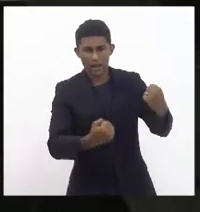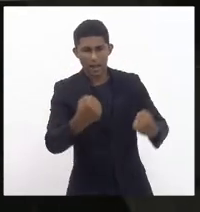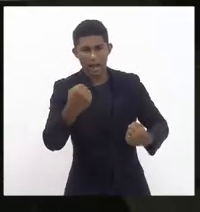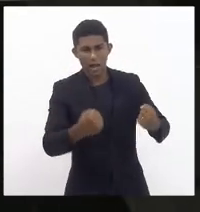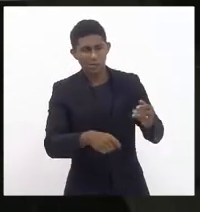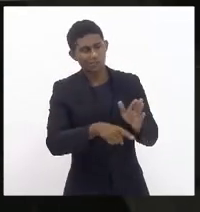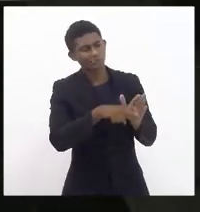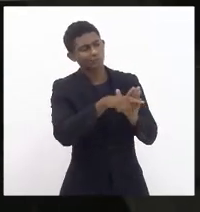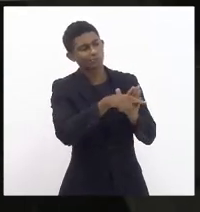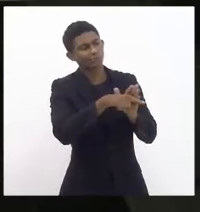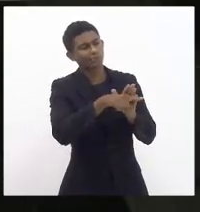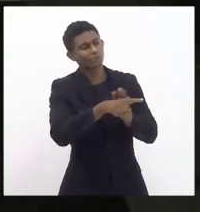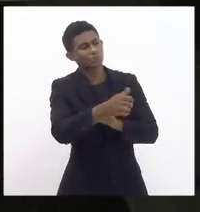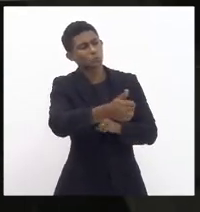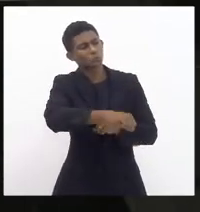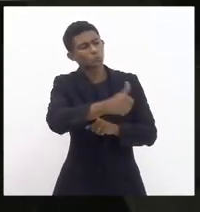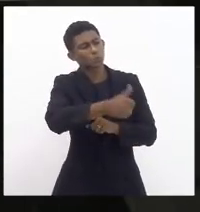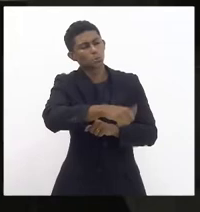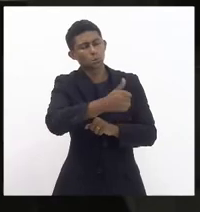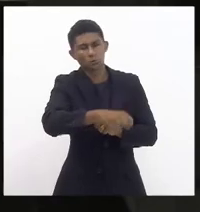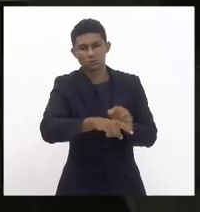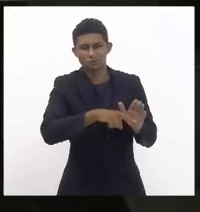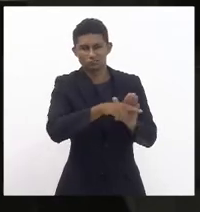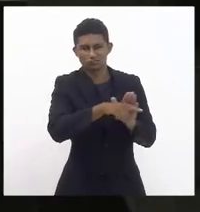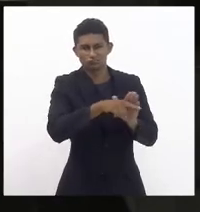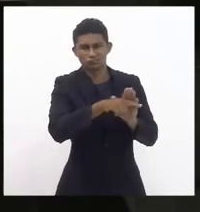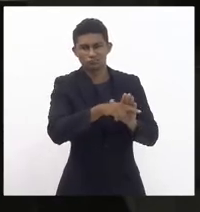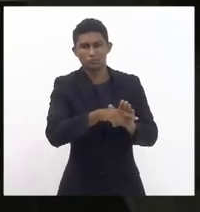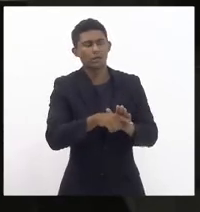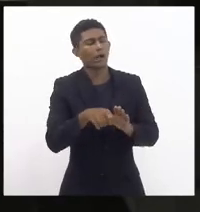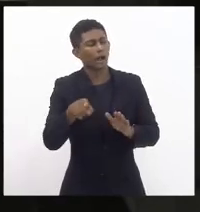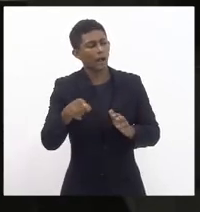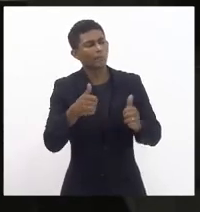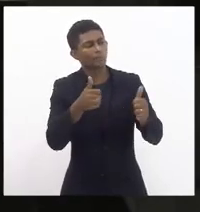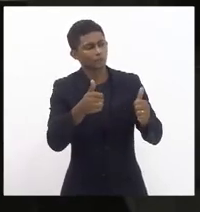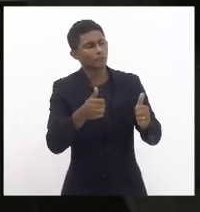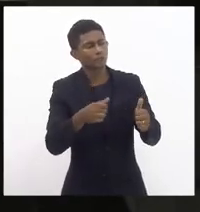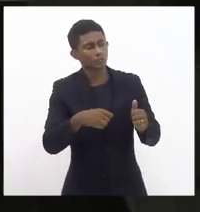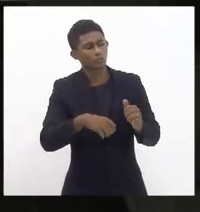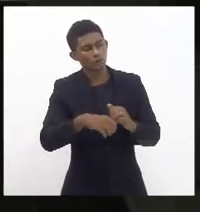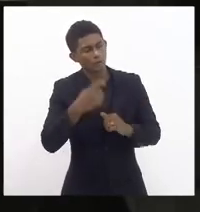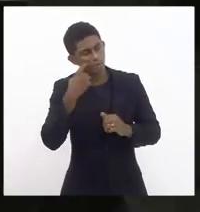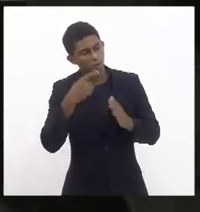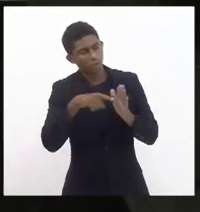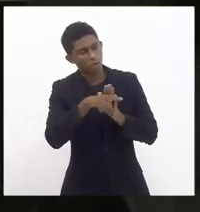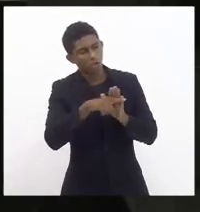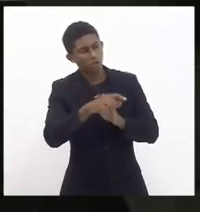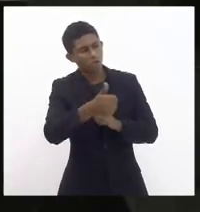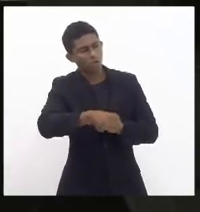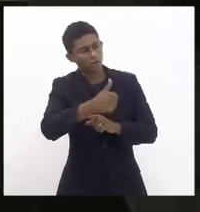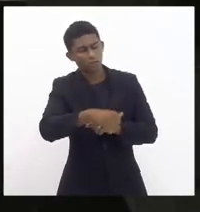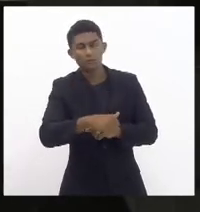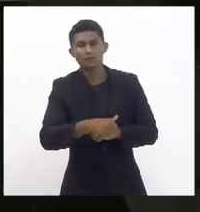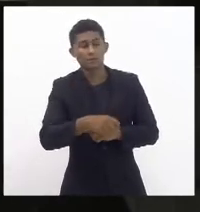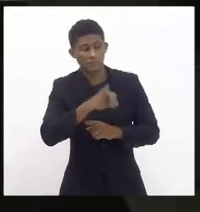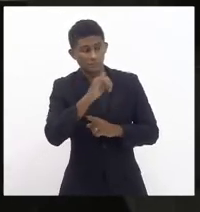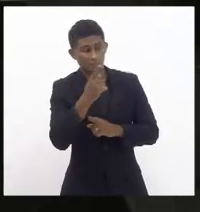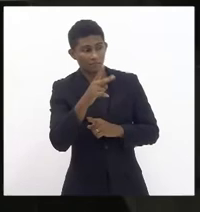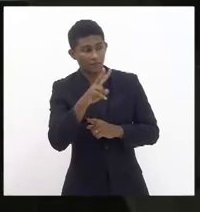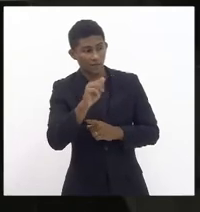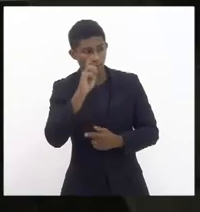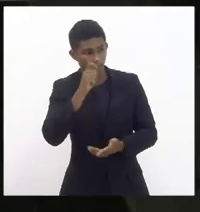veiculá-las ó fosse realizada se o cidadão tivesse com IPVA em